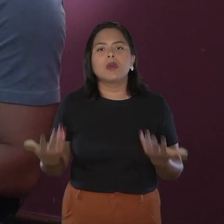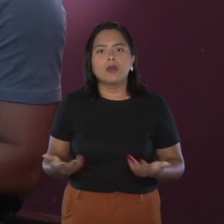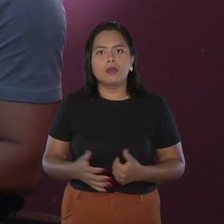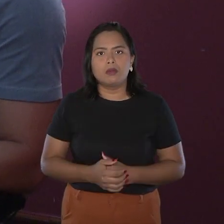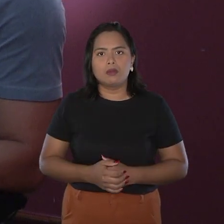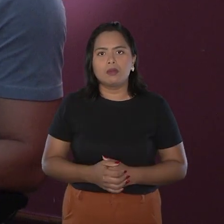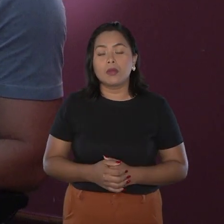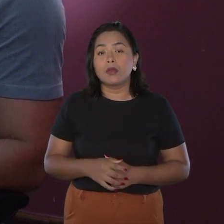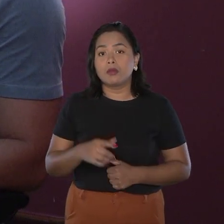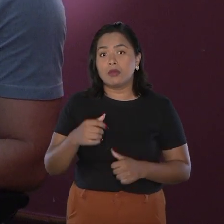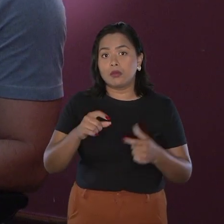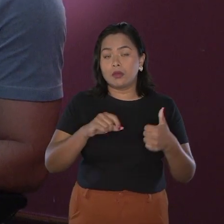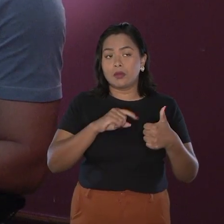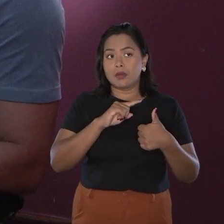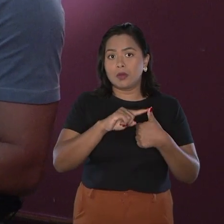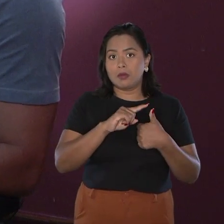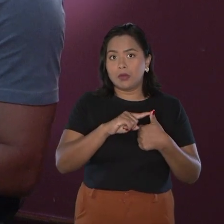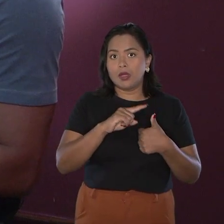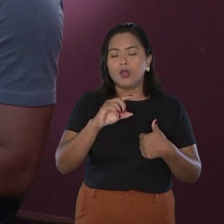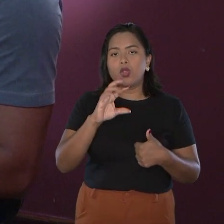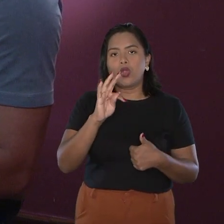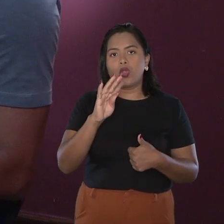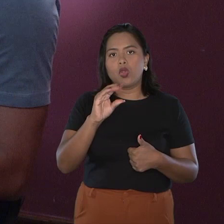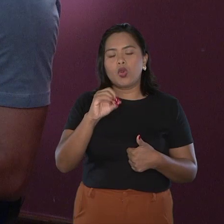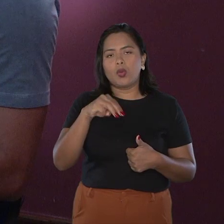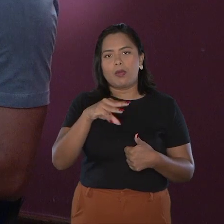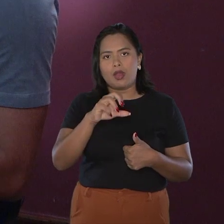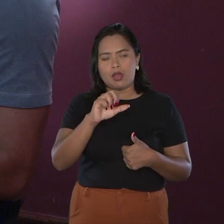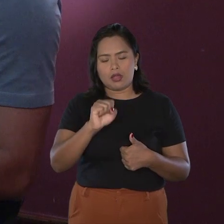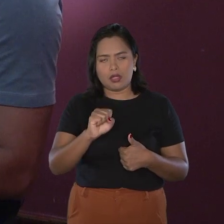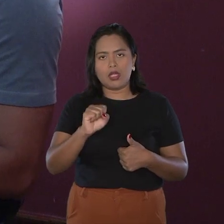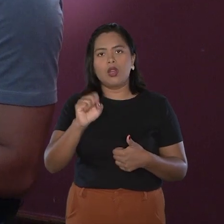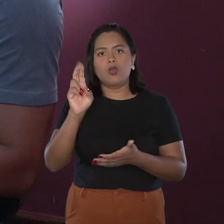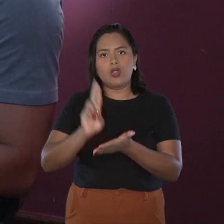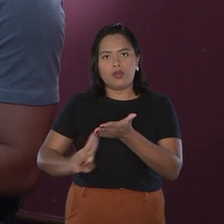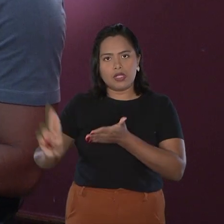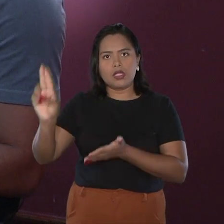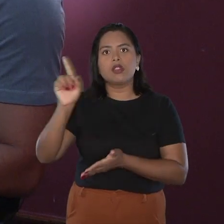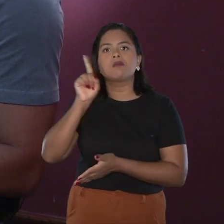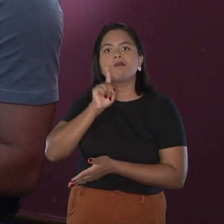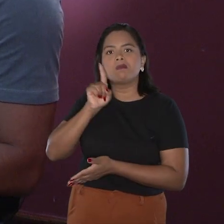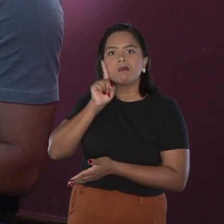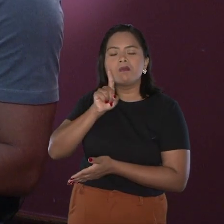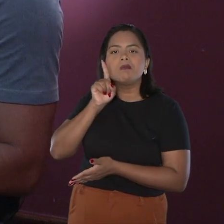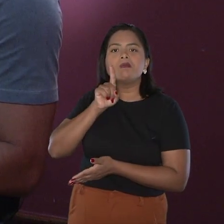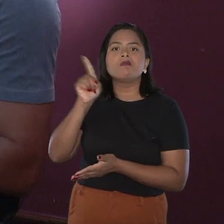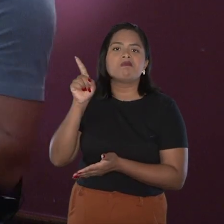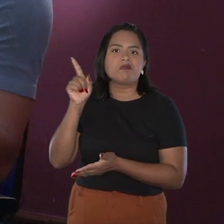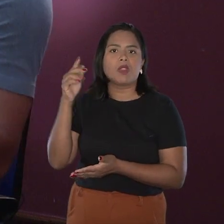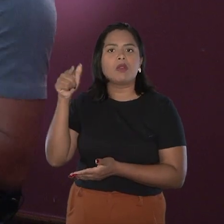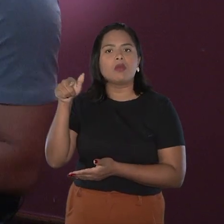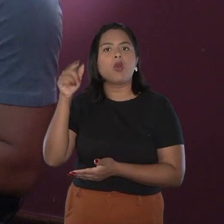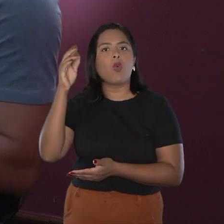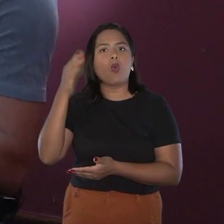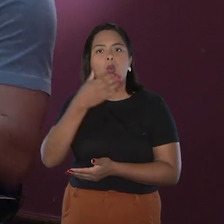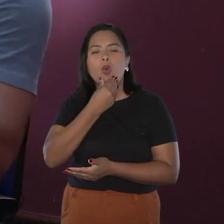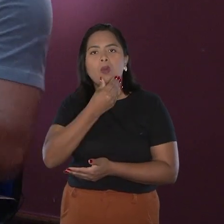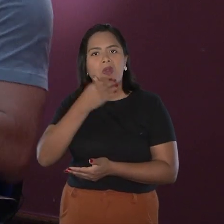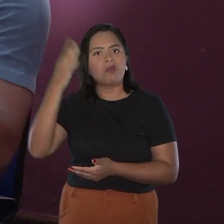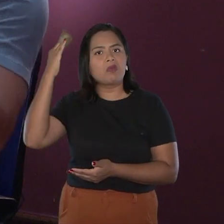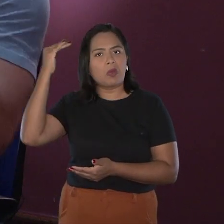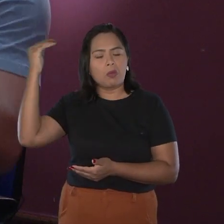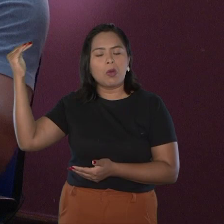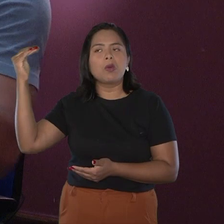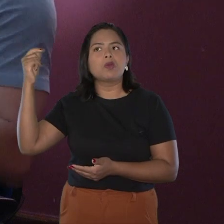o professor Thomas Rigby na Universidade Estadual de Utah nos Estados Unidos é um grande nome na área então quem quiser